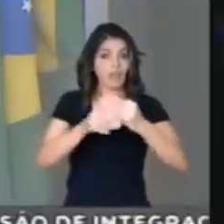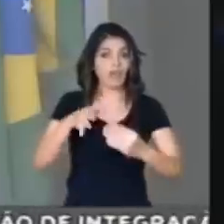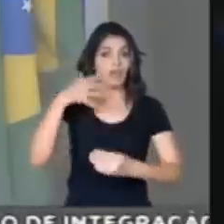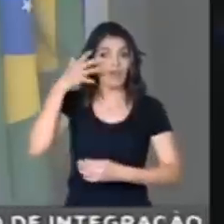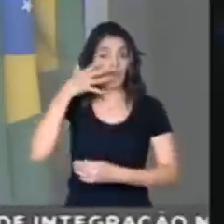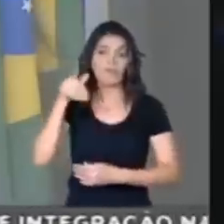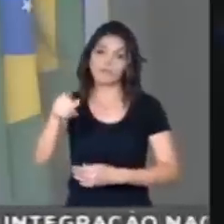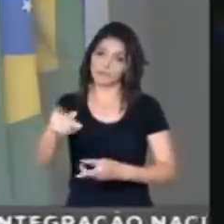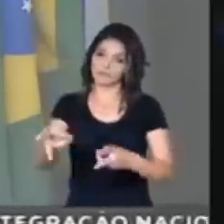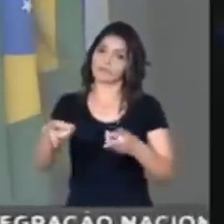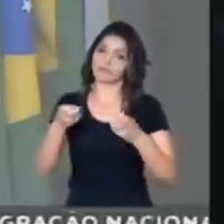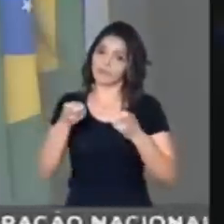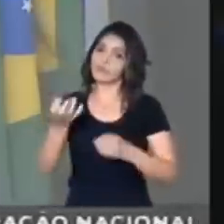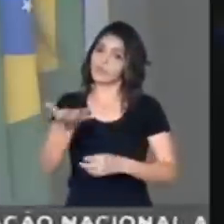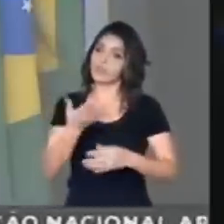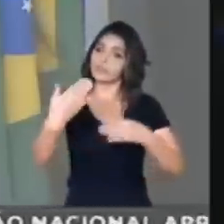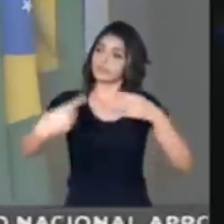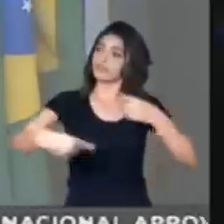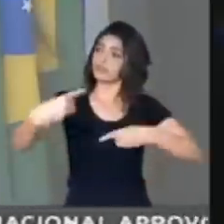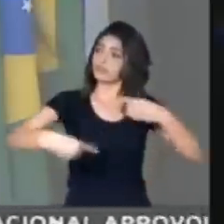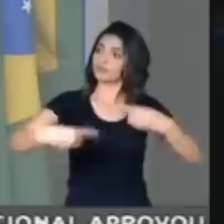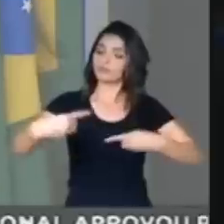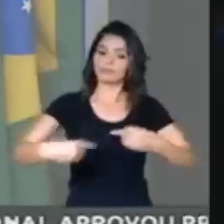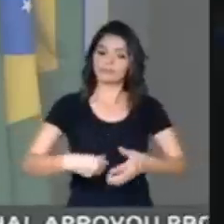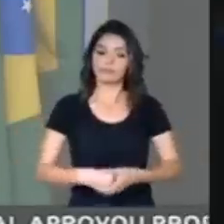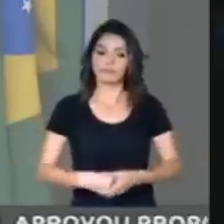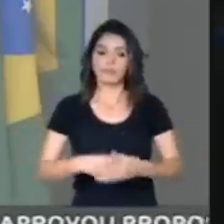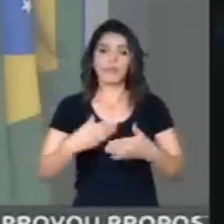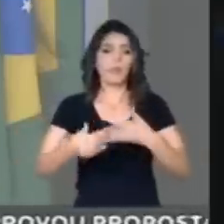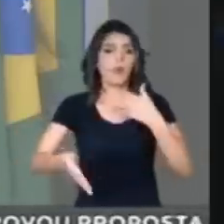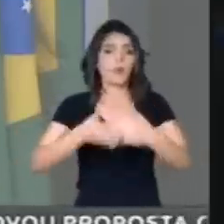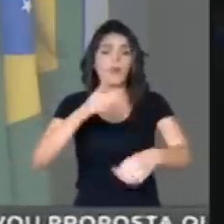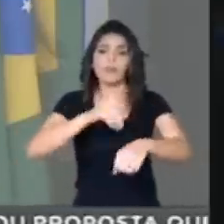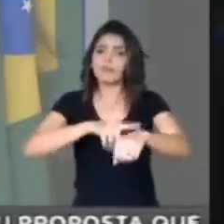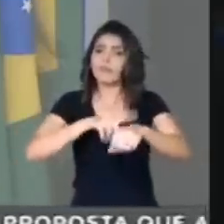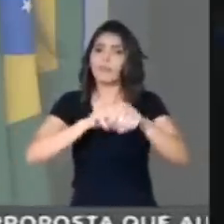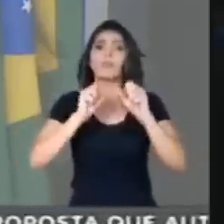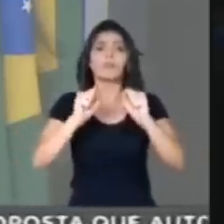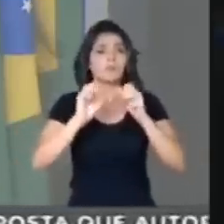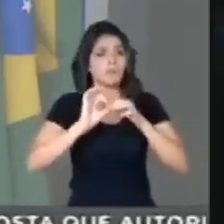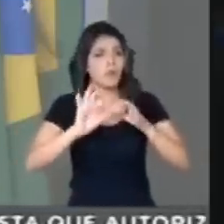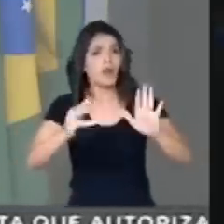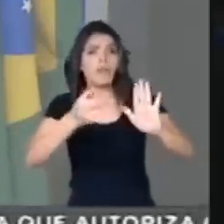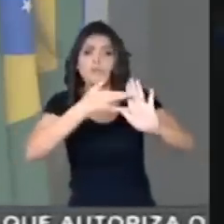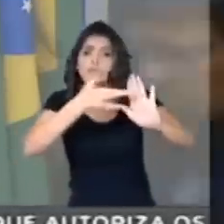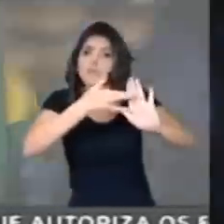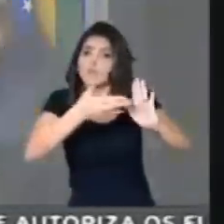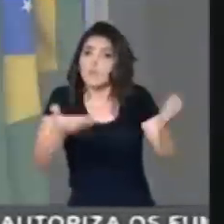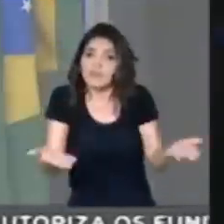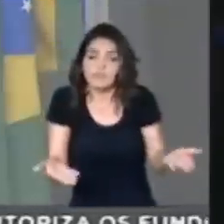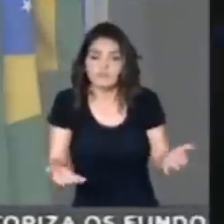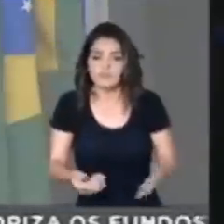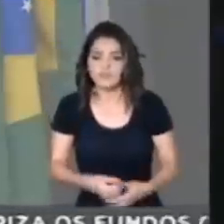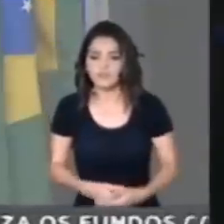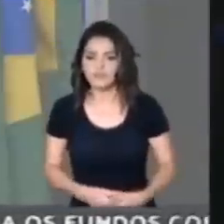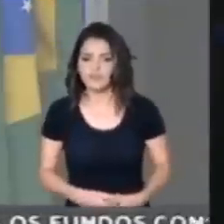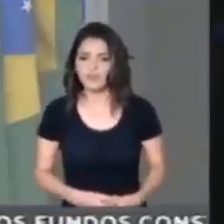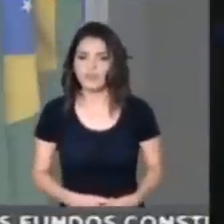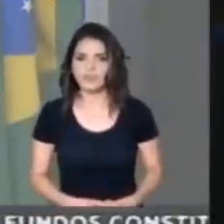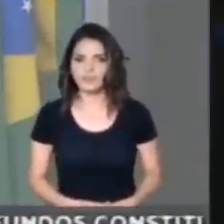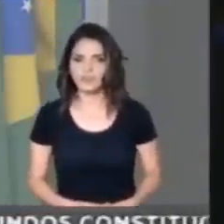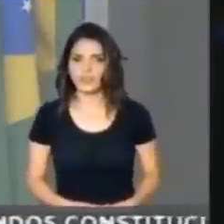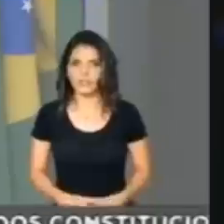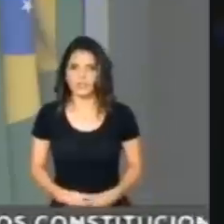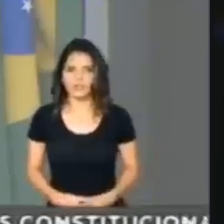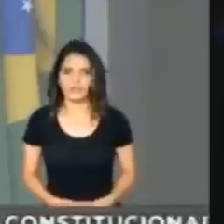Excelência percebeu, gostaria muito de ter ouvido parte dos trabalhadores. Em qualquer tempo, em qualquer fala, pode ser concedido. Não, eu não estarei me juntando. Para concluir, não,